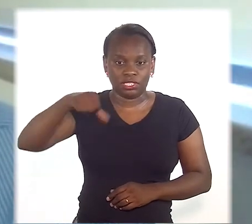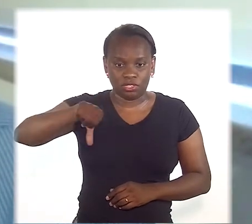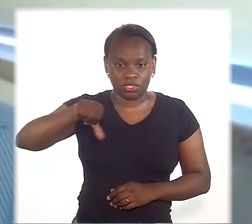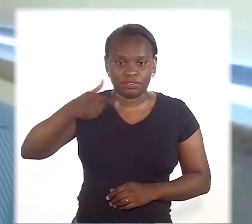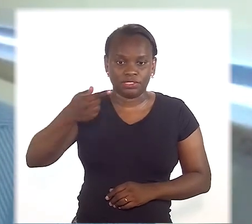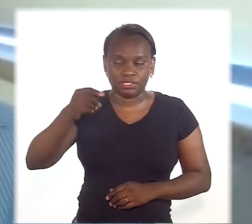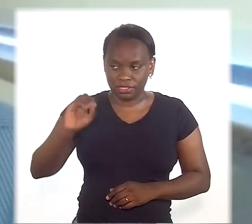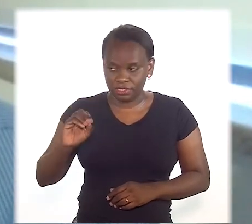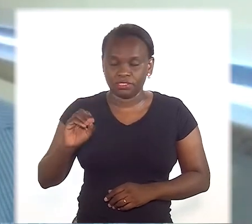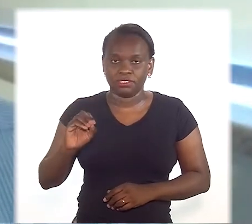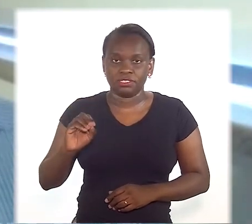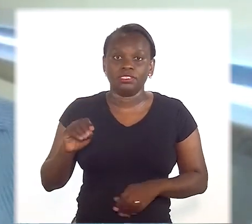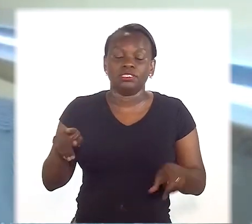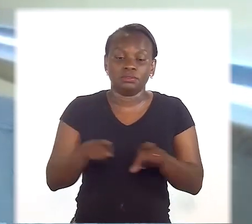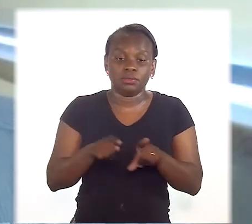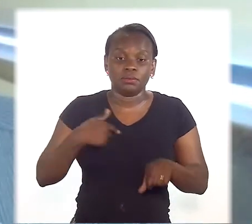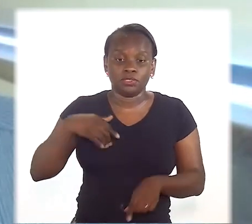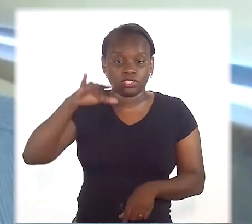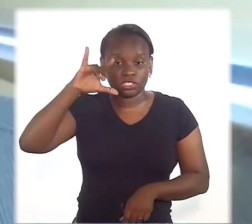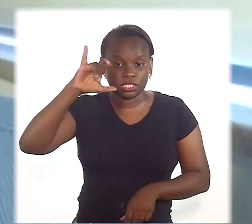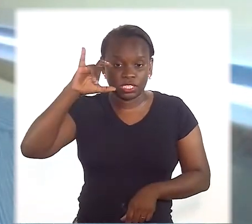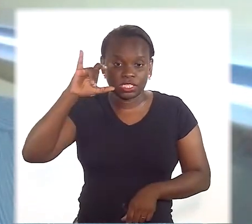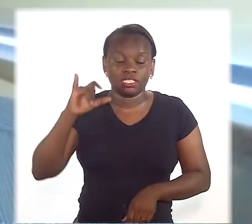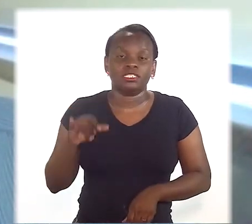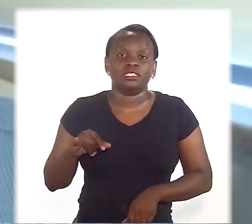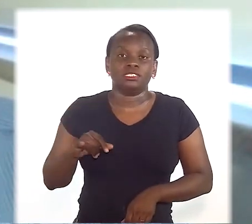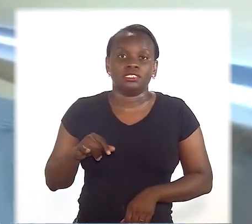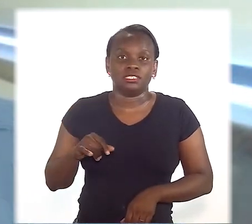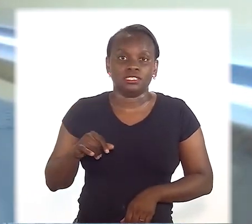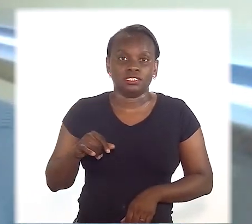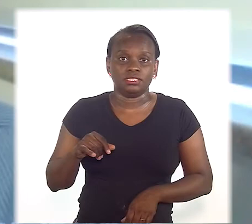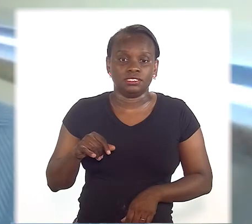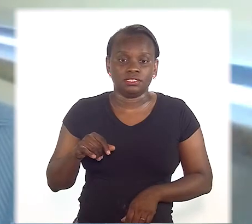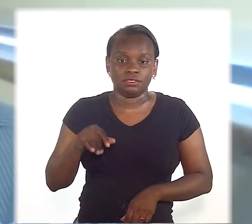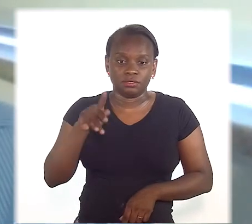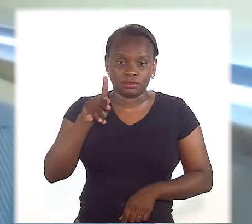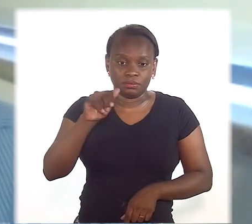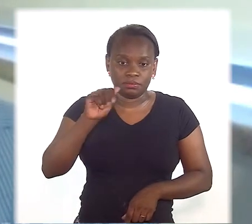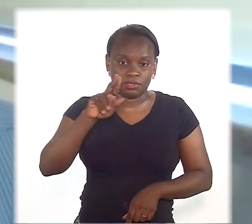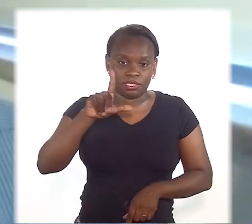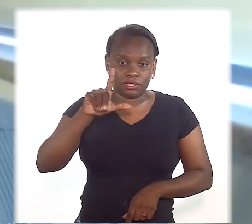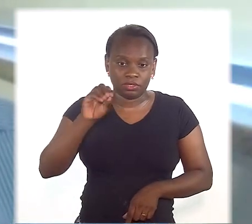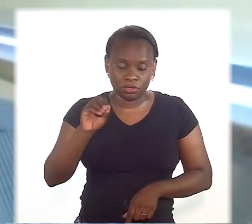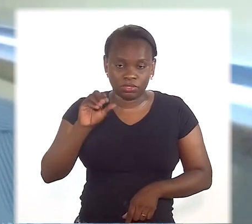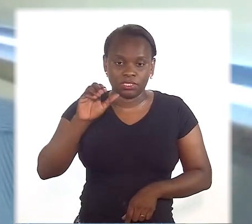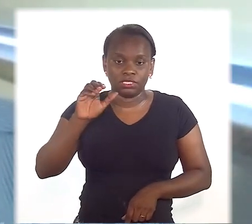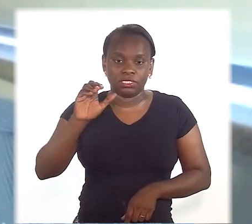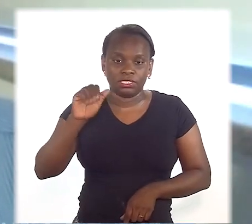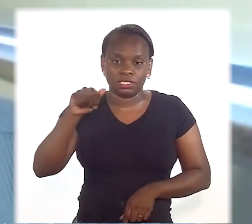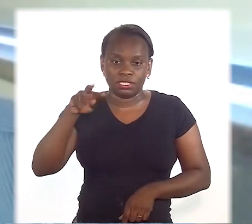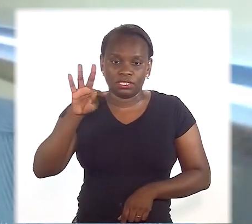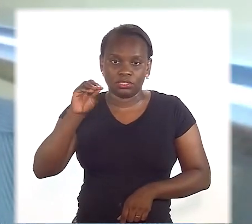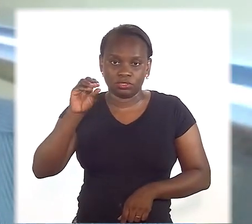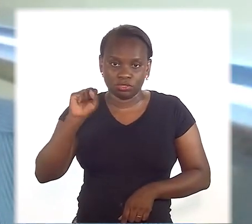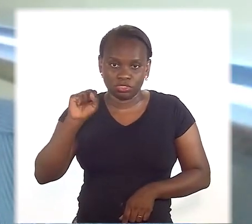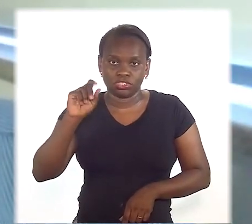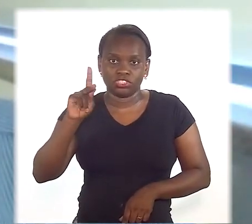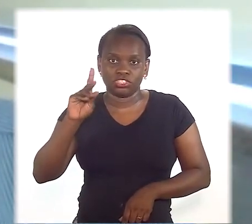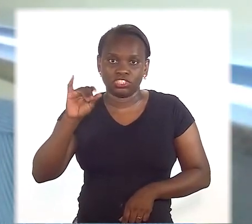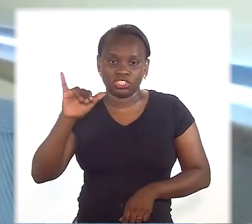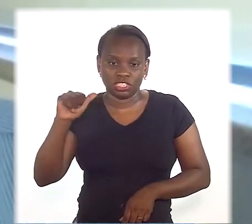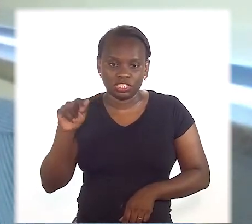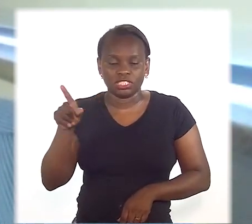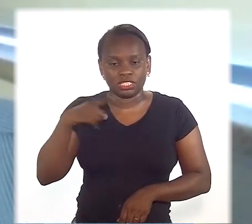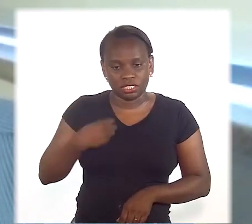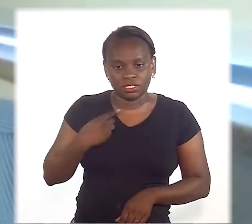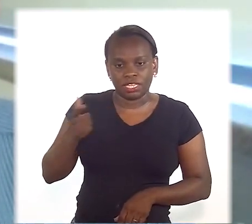85 1970, e o meu Instagram é Paulo Campos Dias, arroba Paulo Campos Dias. Está lá,